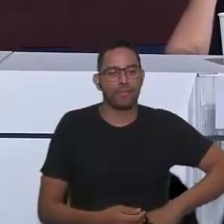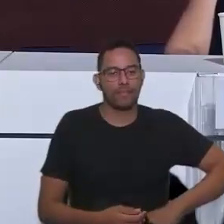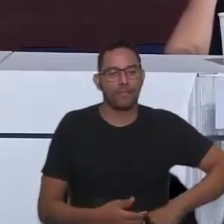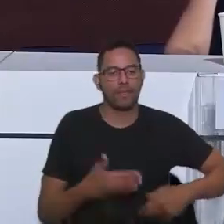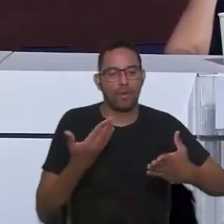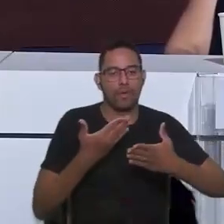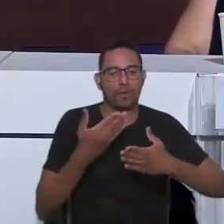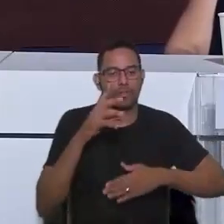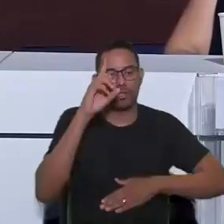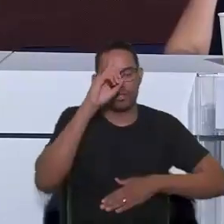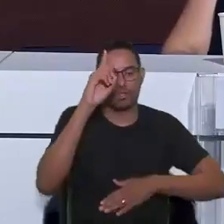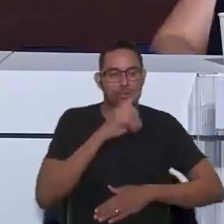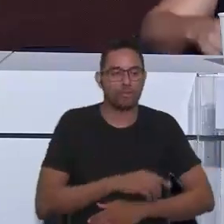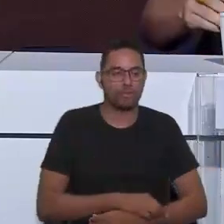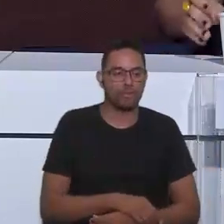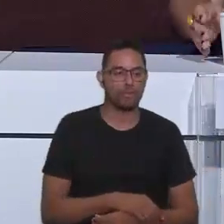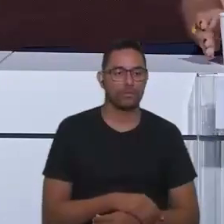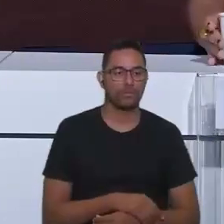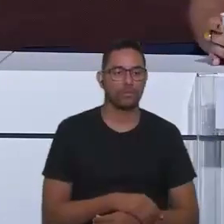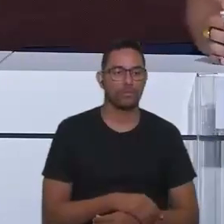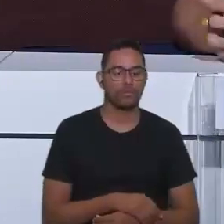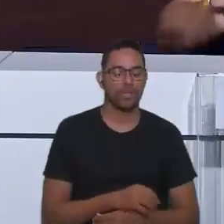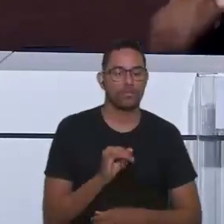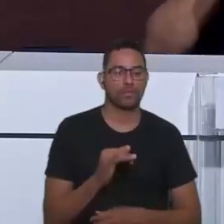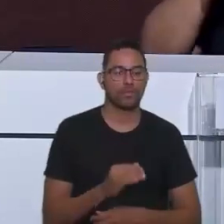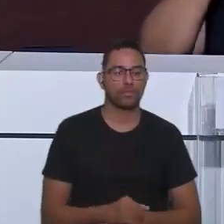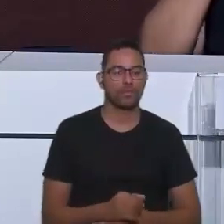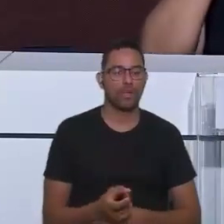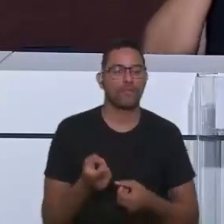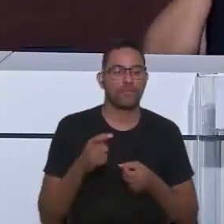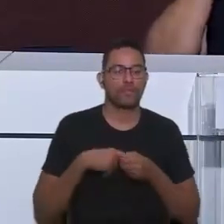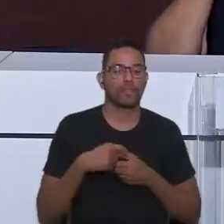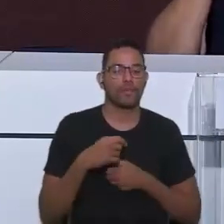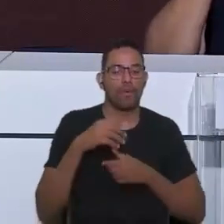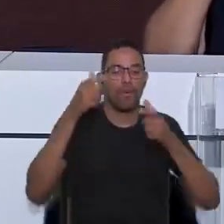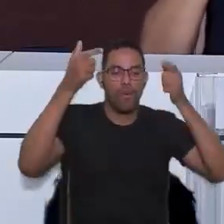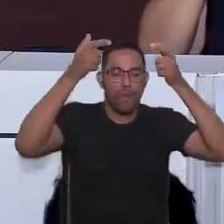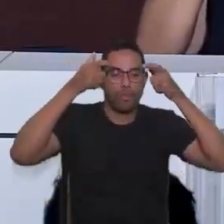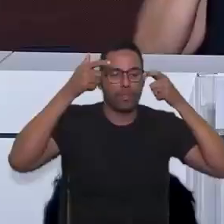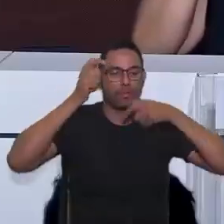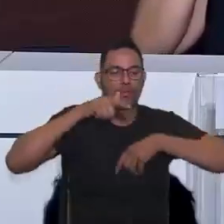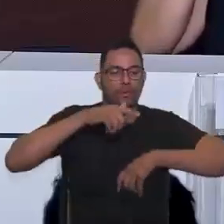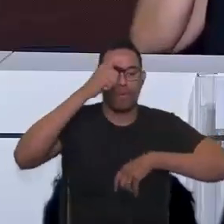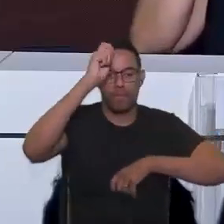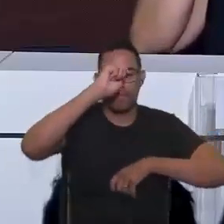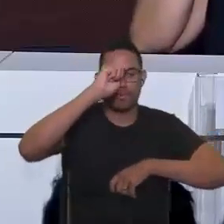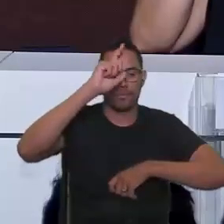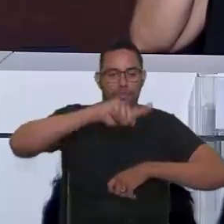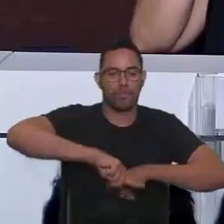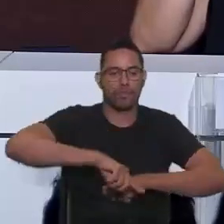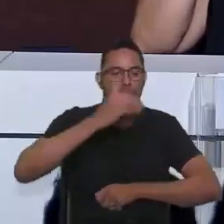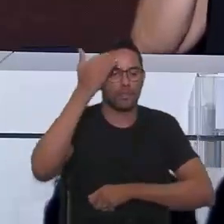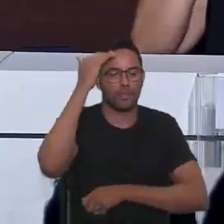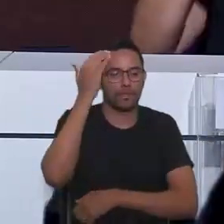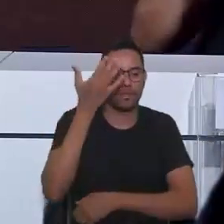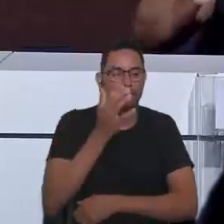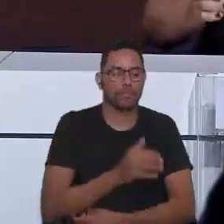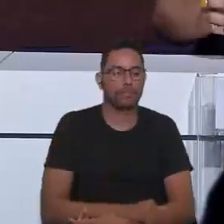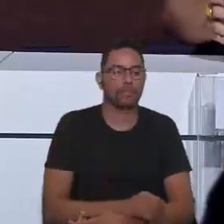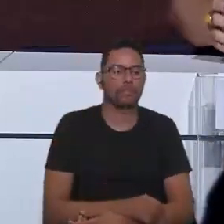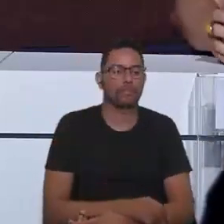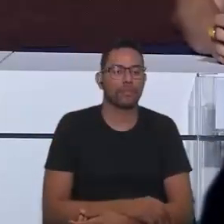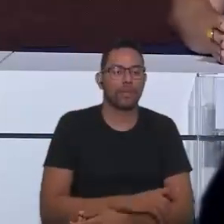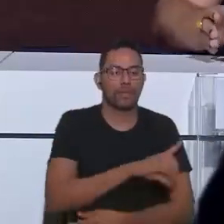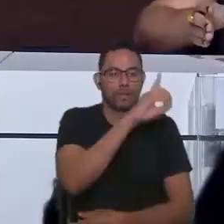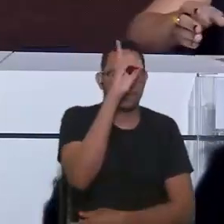Hoje é um dia muito... se eu voltar a colocar o boné, eu queria que vocês entendessem. Eu tive o